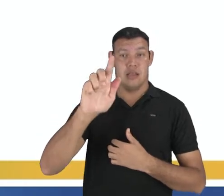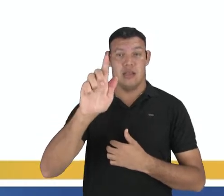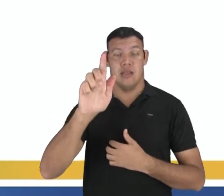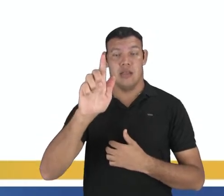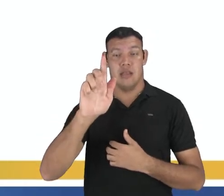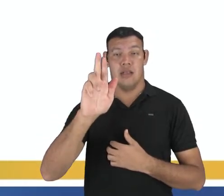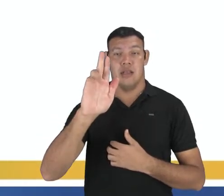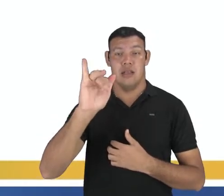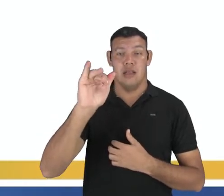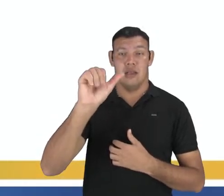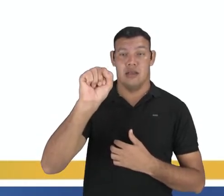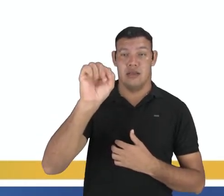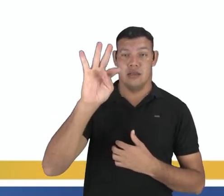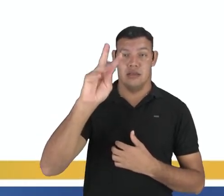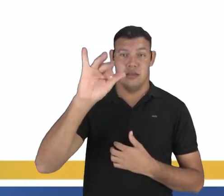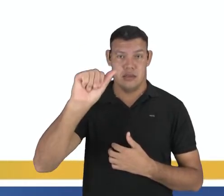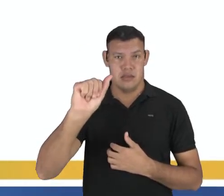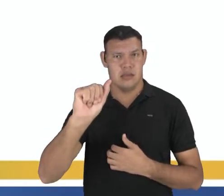Explicação